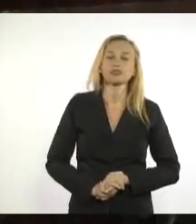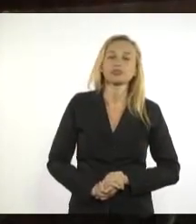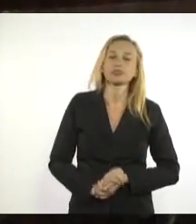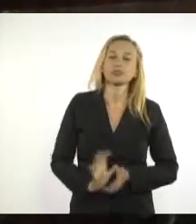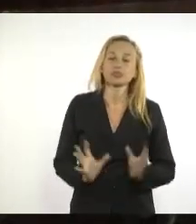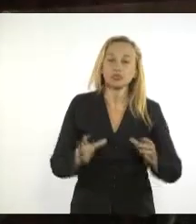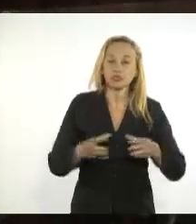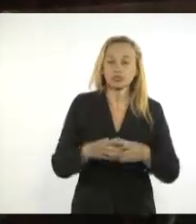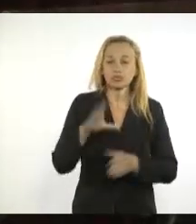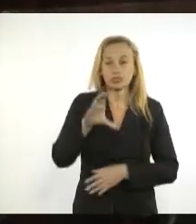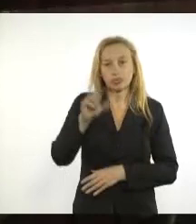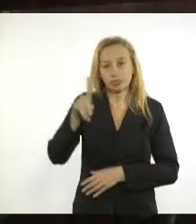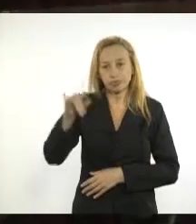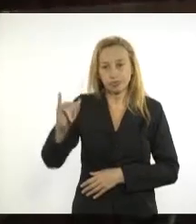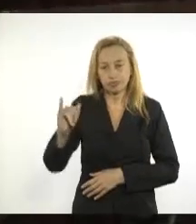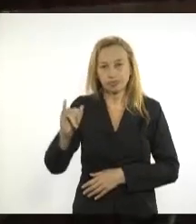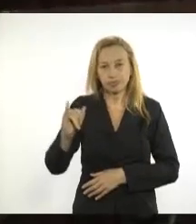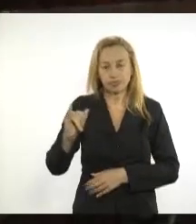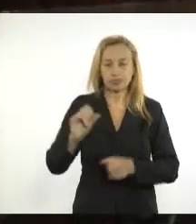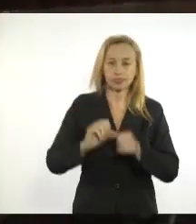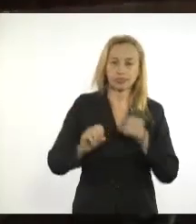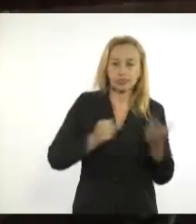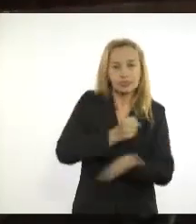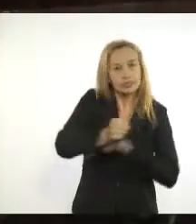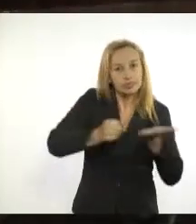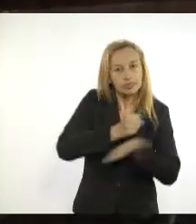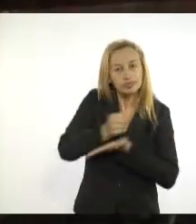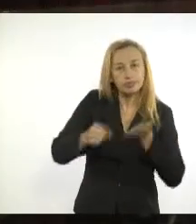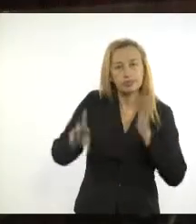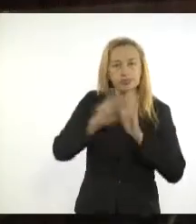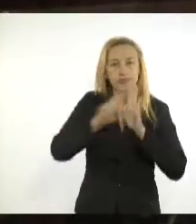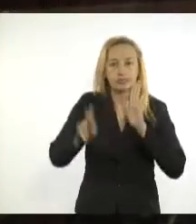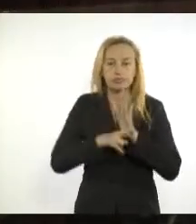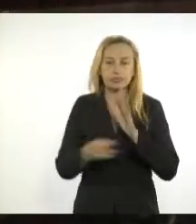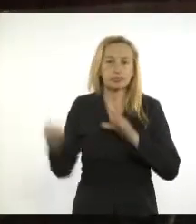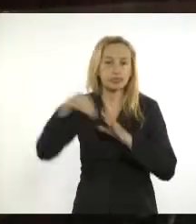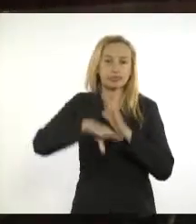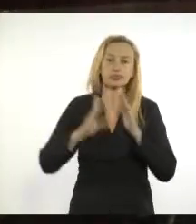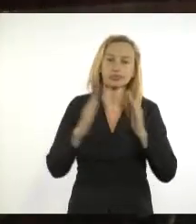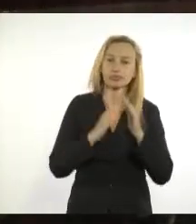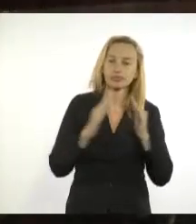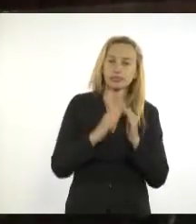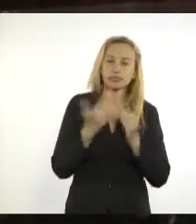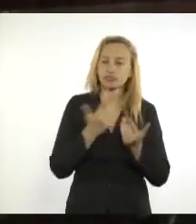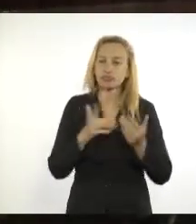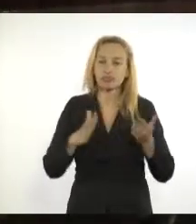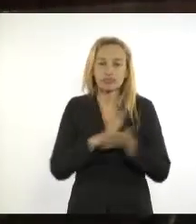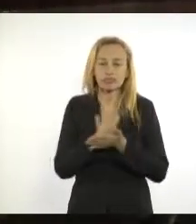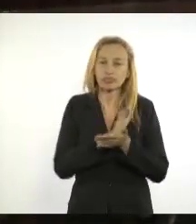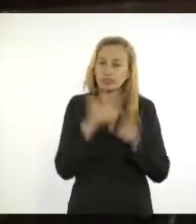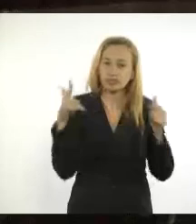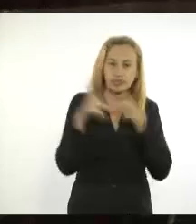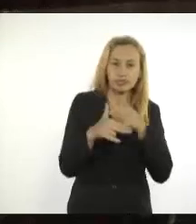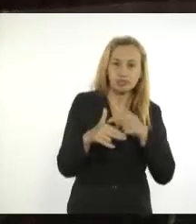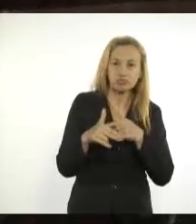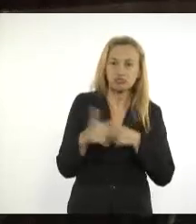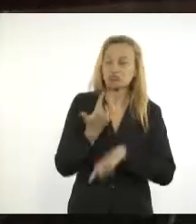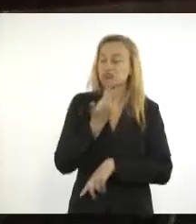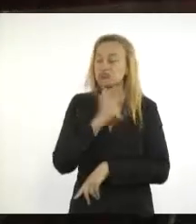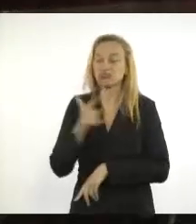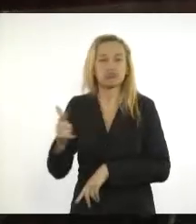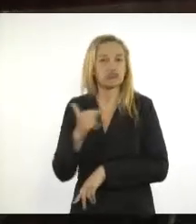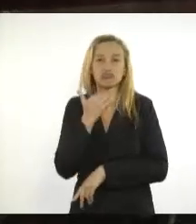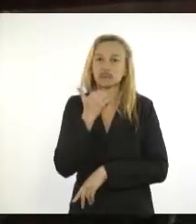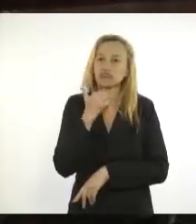feita com base no regimento interno, para que não houvesse nenhum obstáculo, eu não tive a menor dúvida